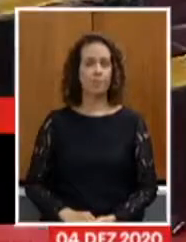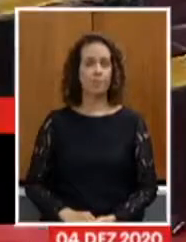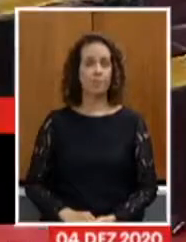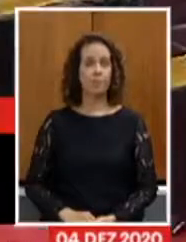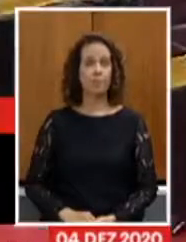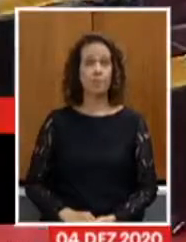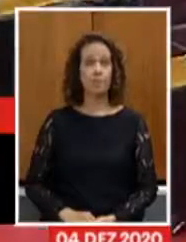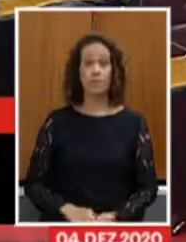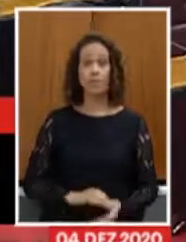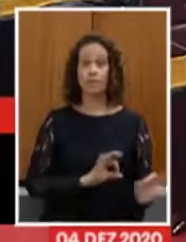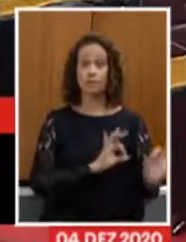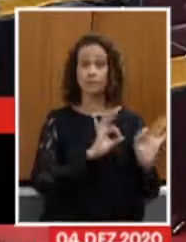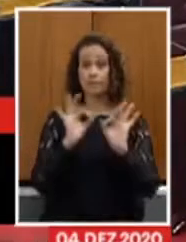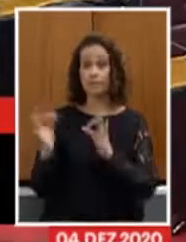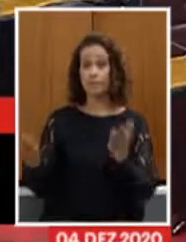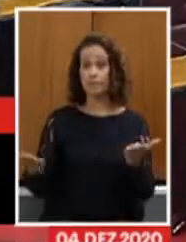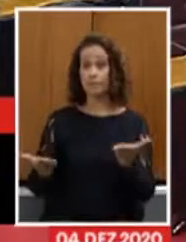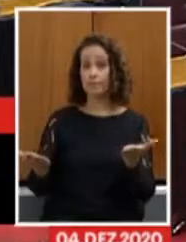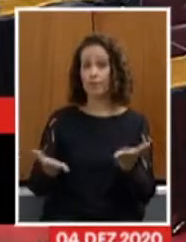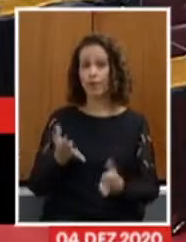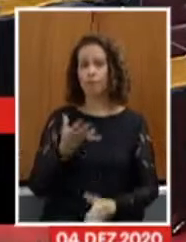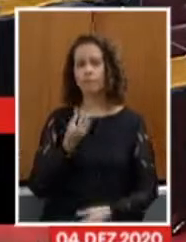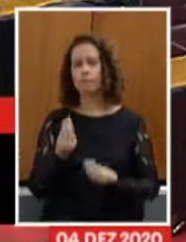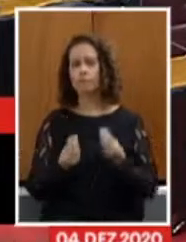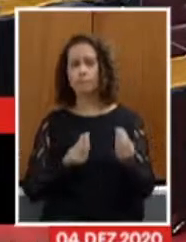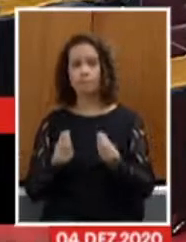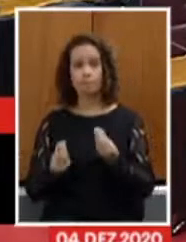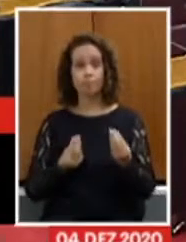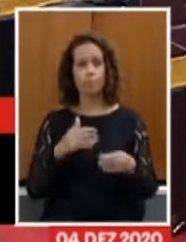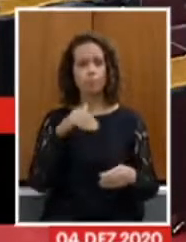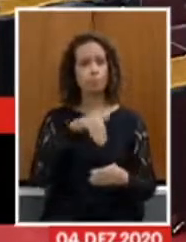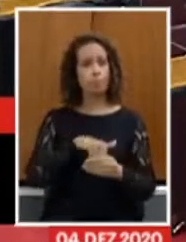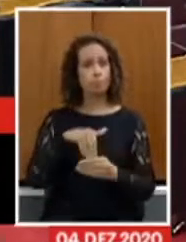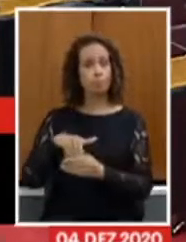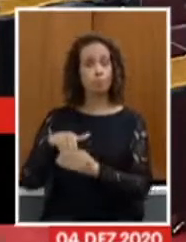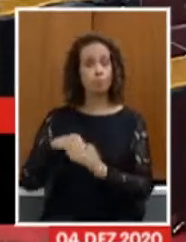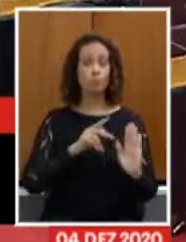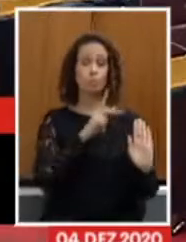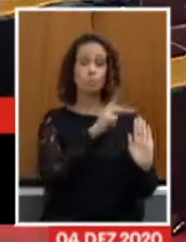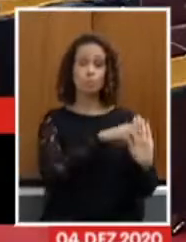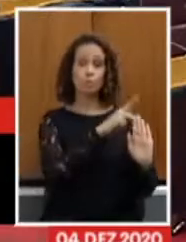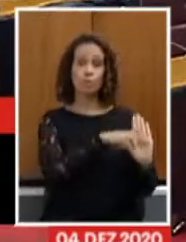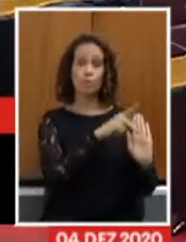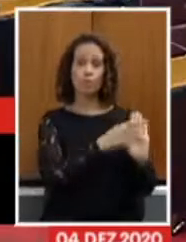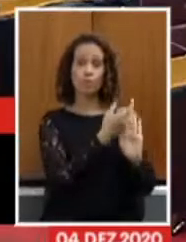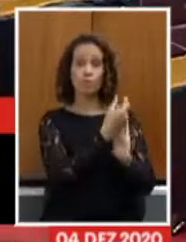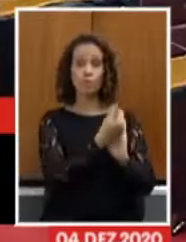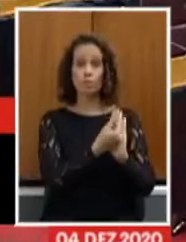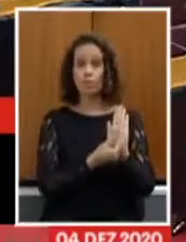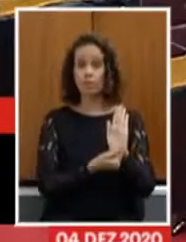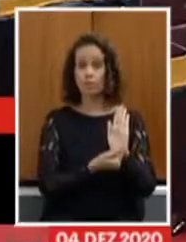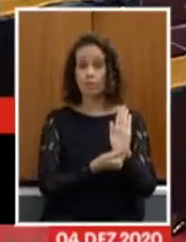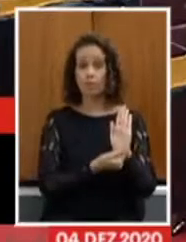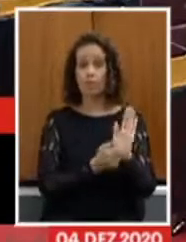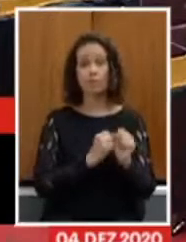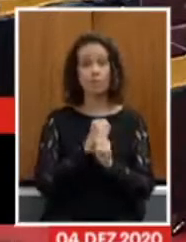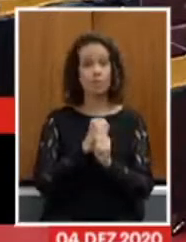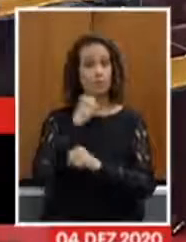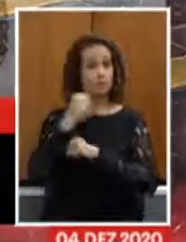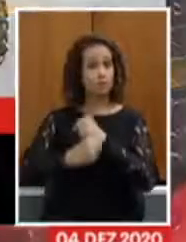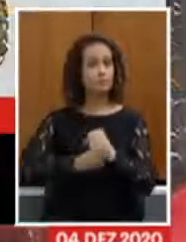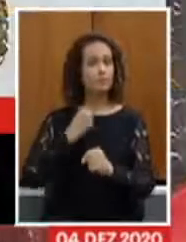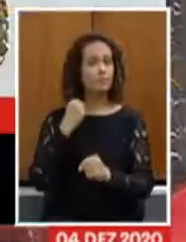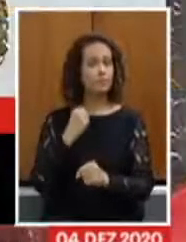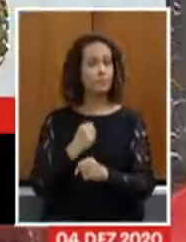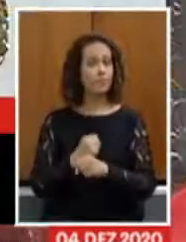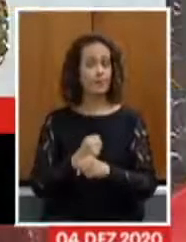Você acompanha ainda, então, a apreciação, né, a votação do projeto com o orçamento do Estado para o ano que vem.